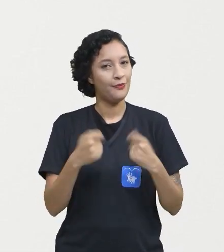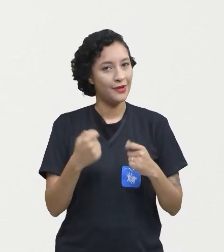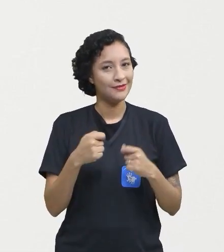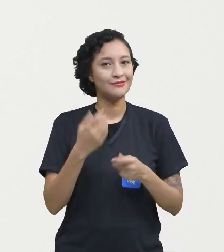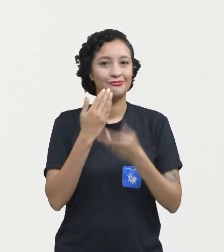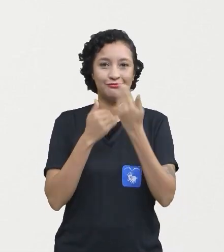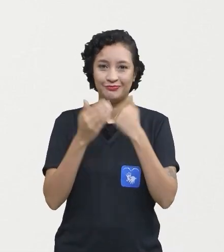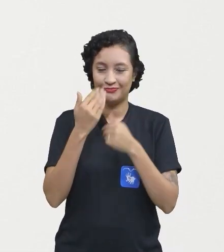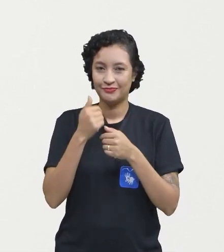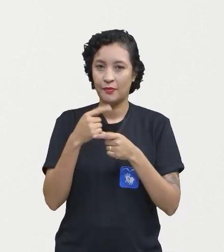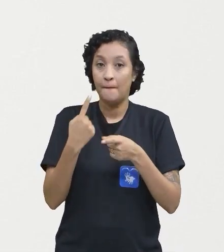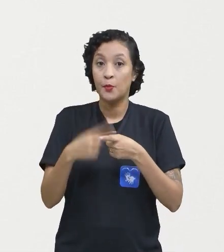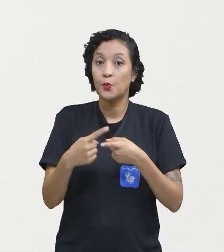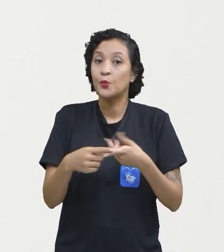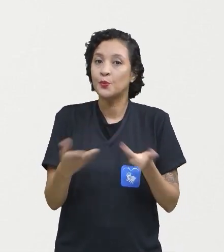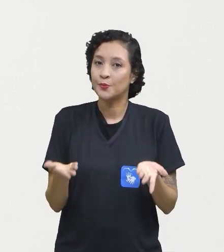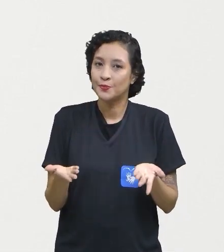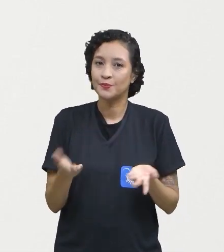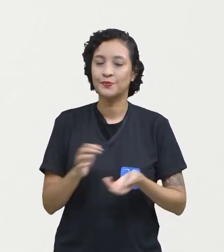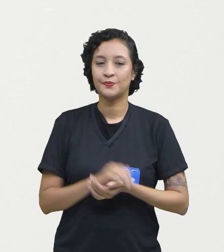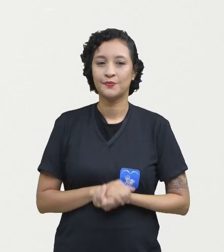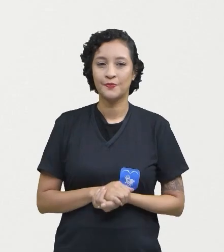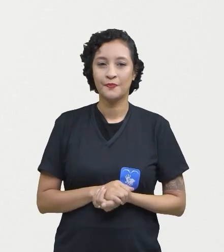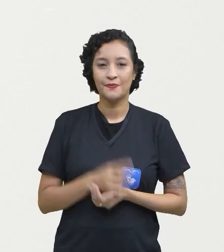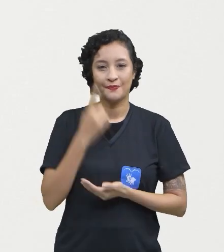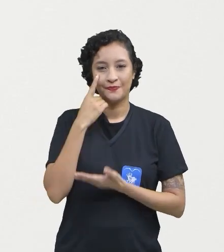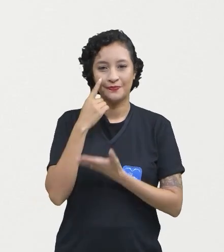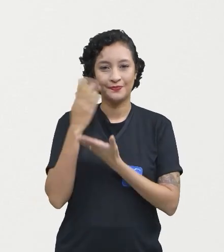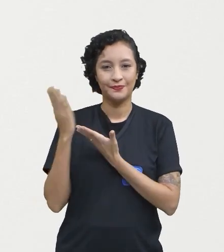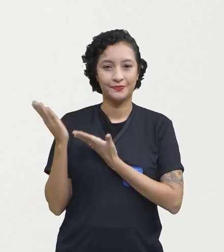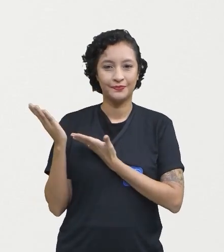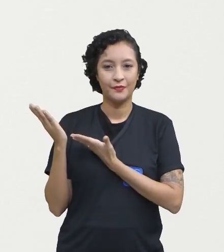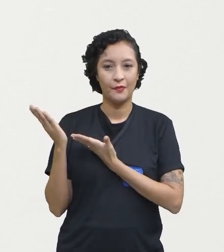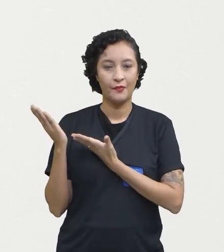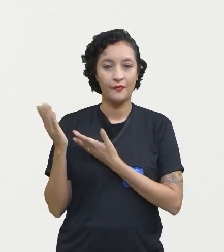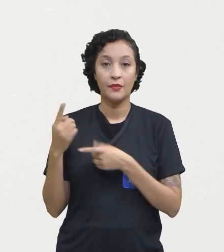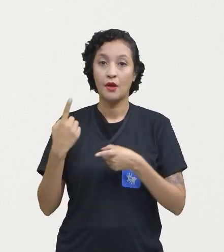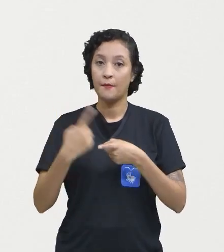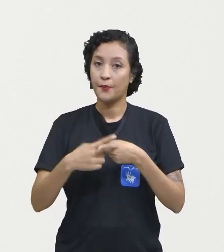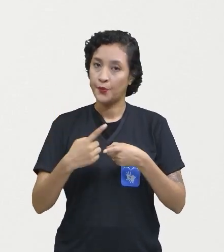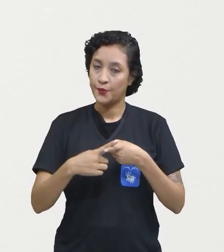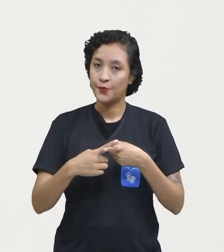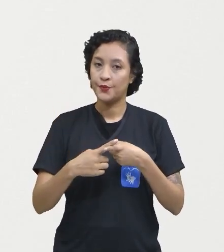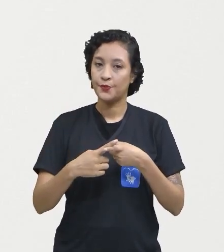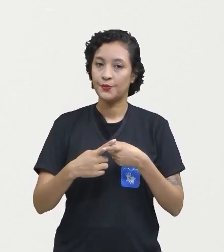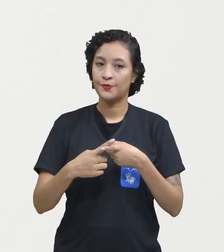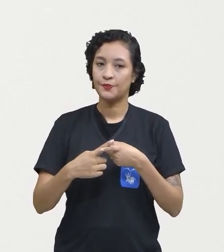alimentar. Por quê? Por que ele precisa se alimentar? Vamos ver. Por quê?